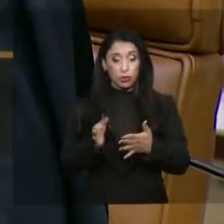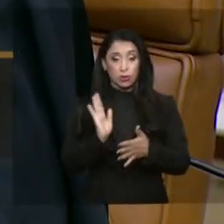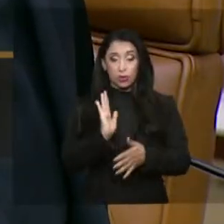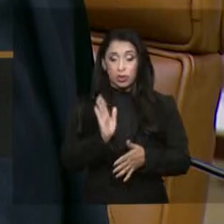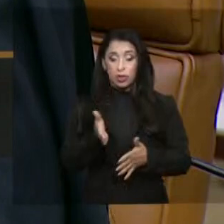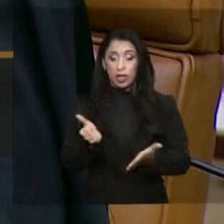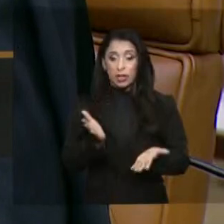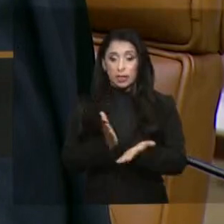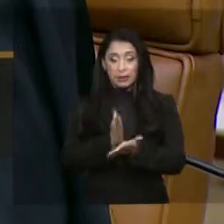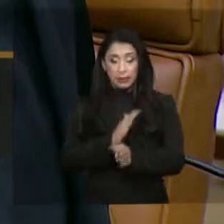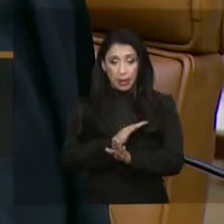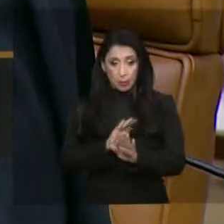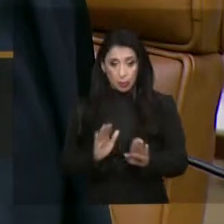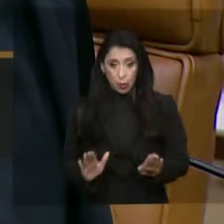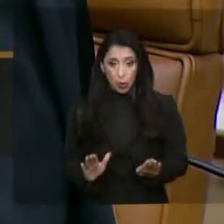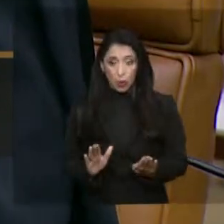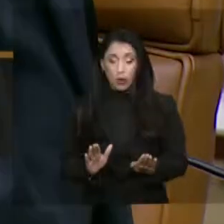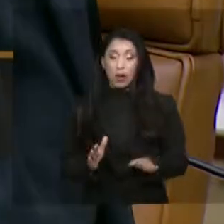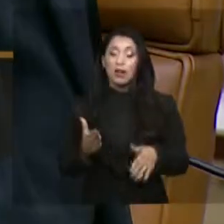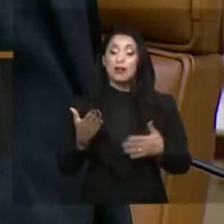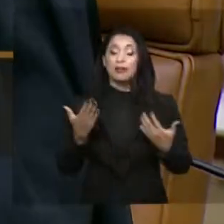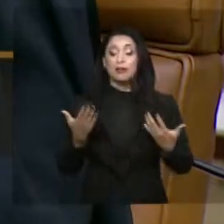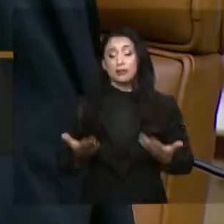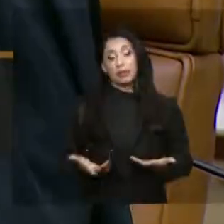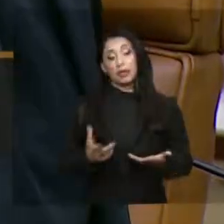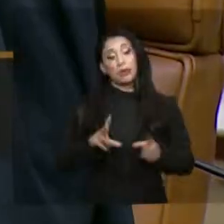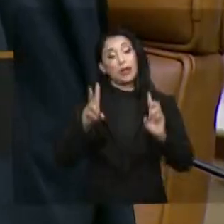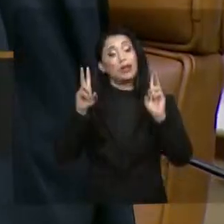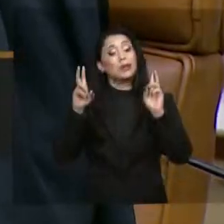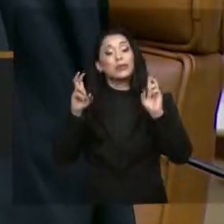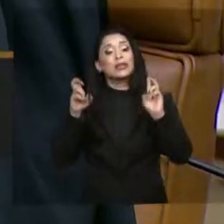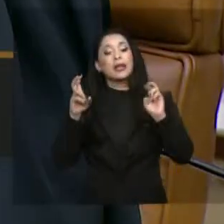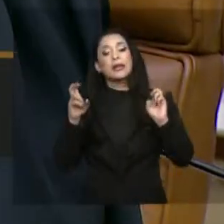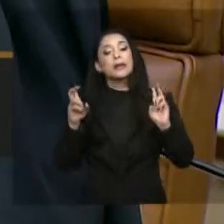ação rescisória é exatamente essa questão.